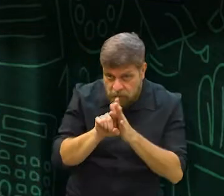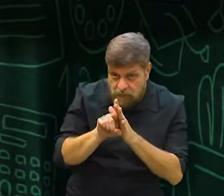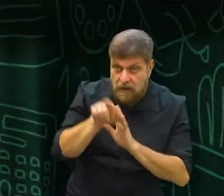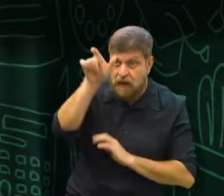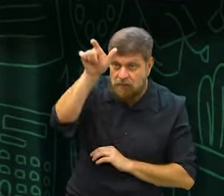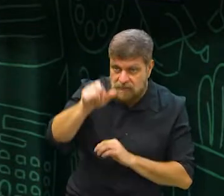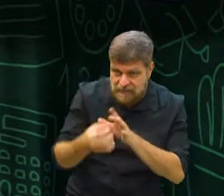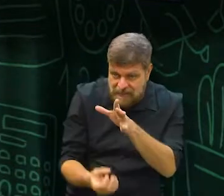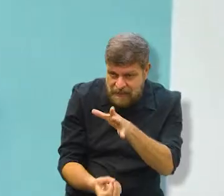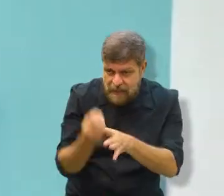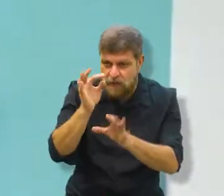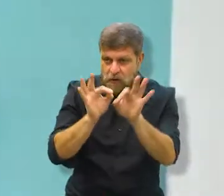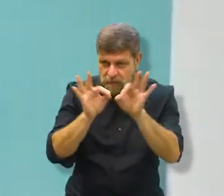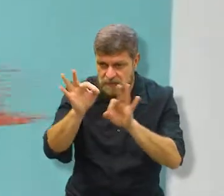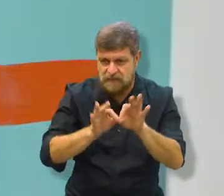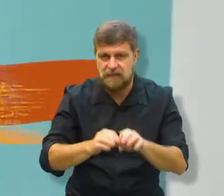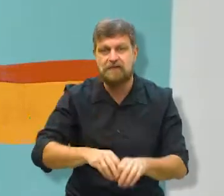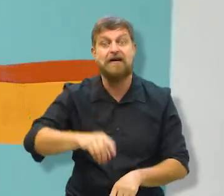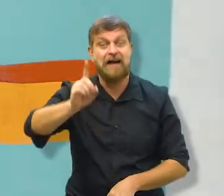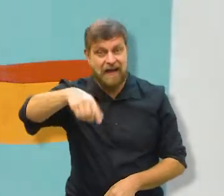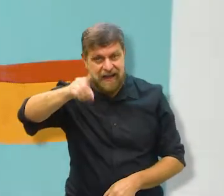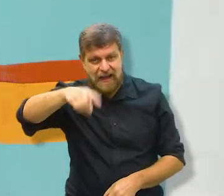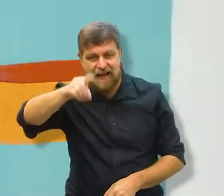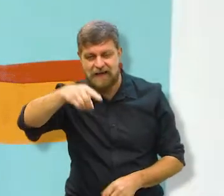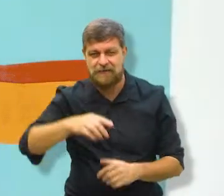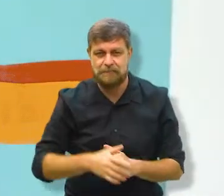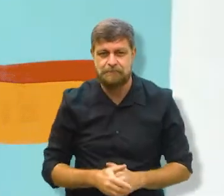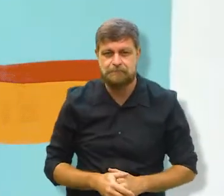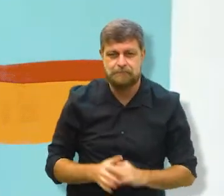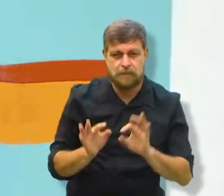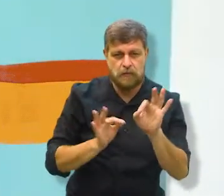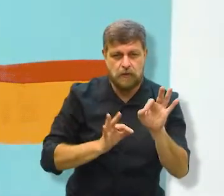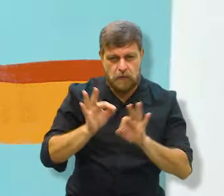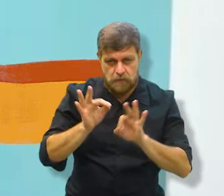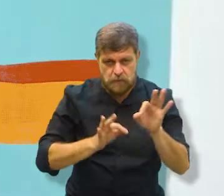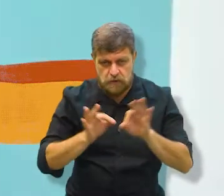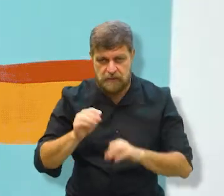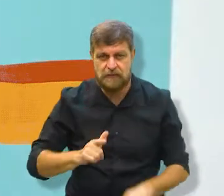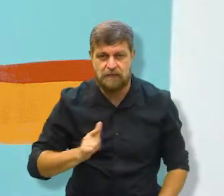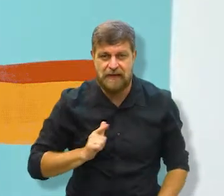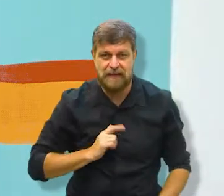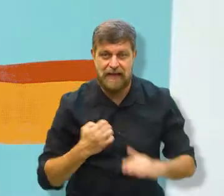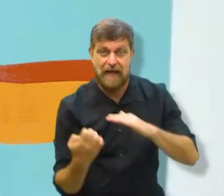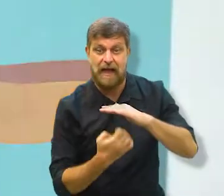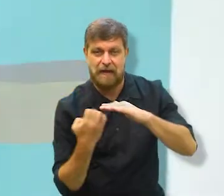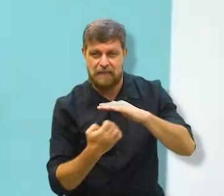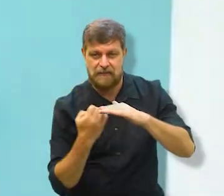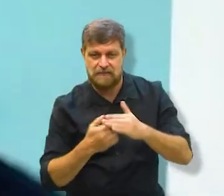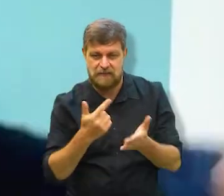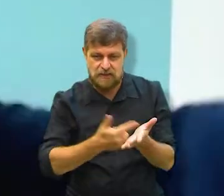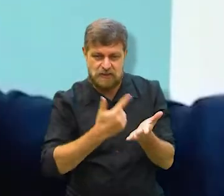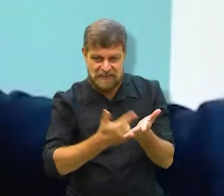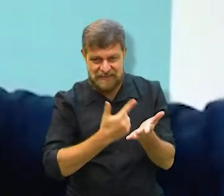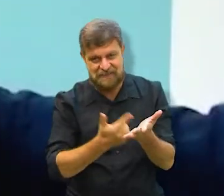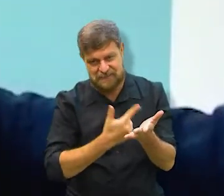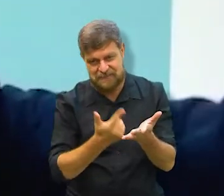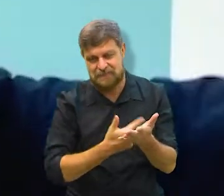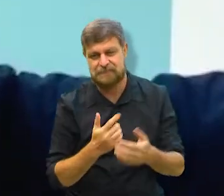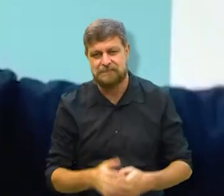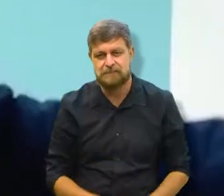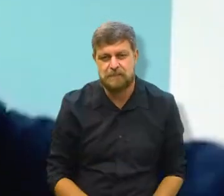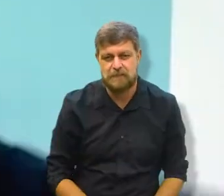fundador do projeto. Isso, na verdade, o projeto é da Livre Arte Editora, né? Que Perfeito.